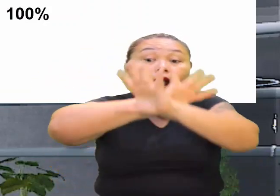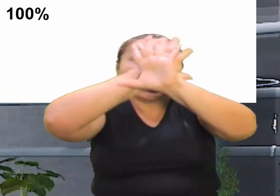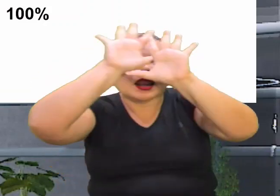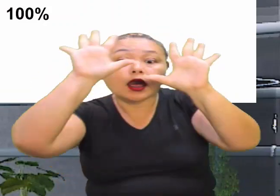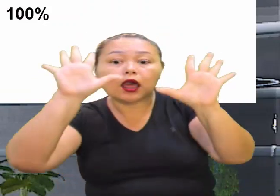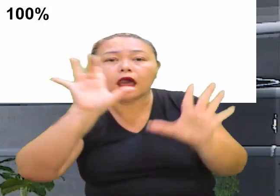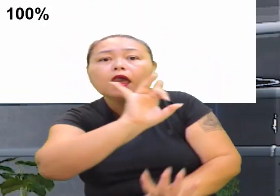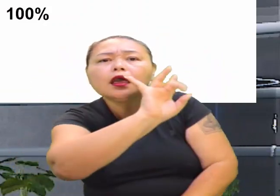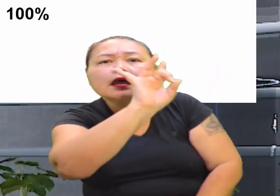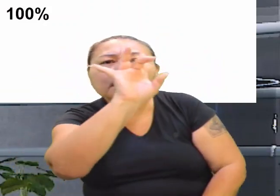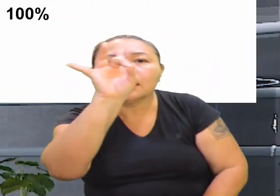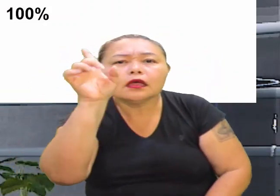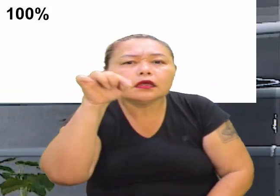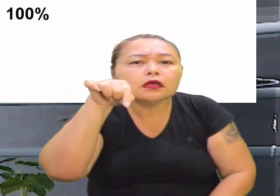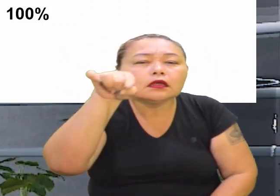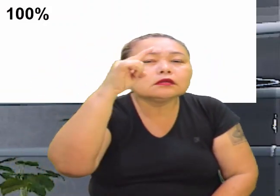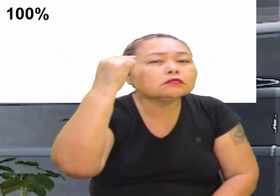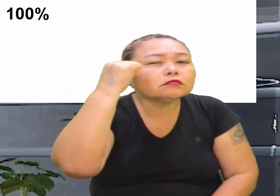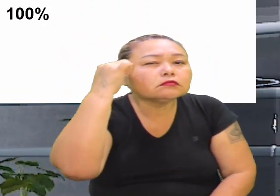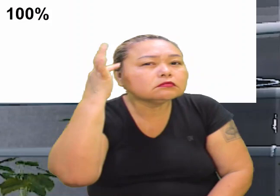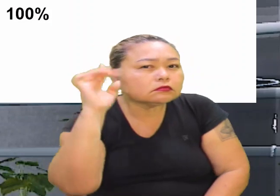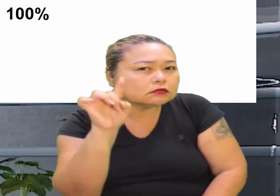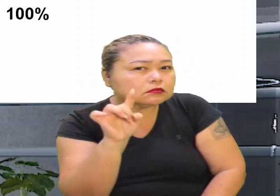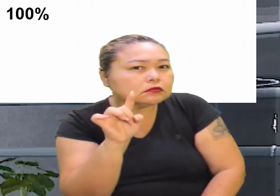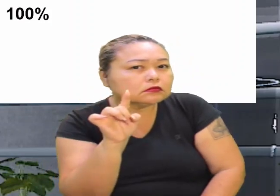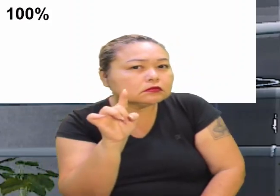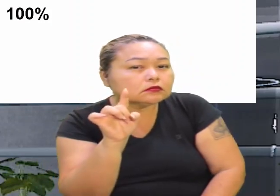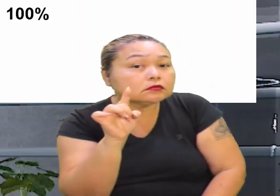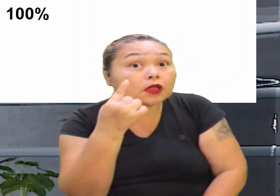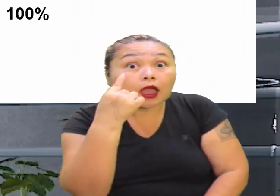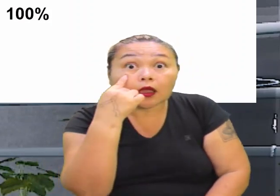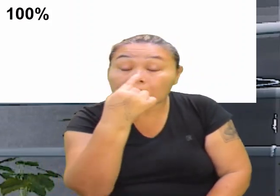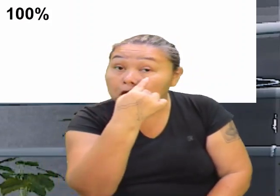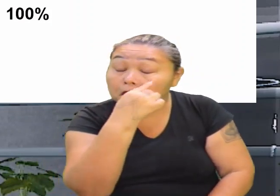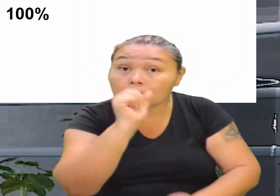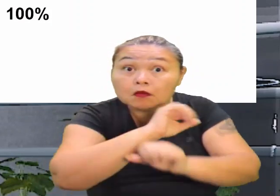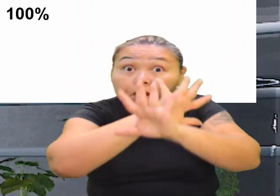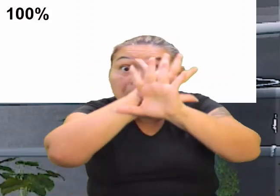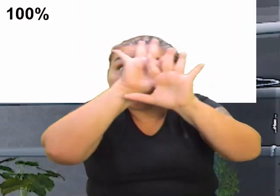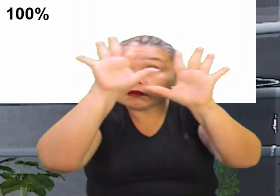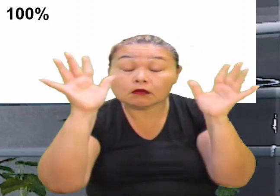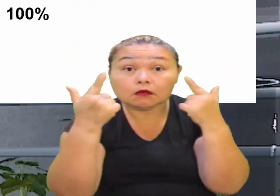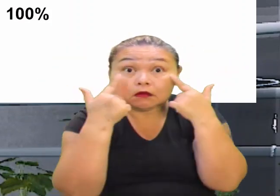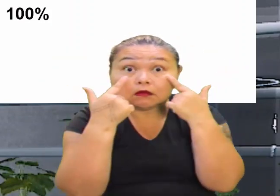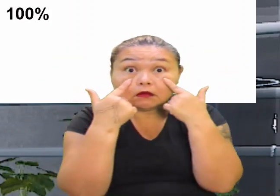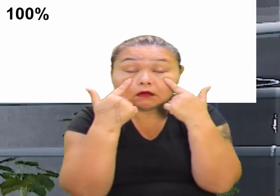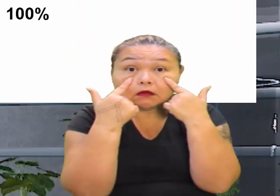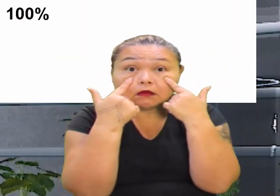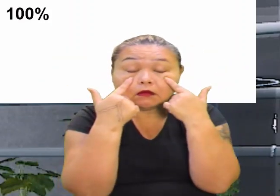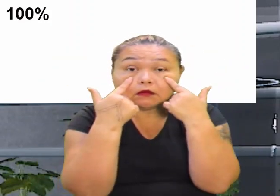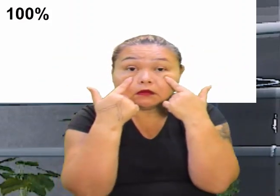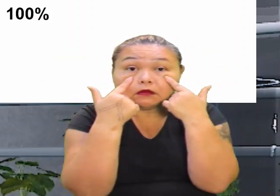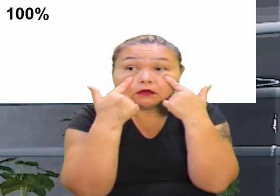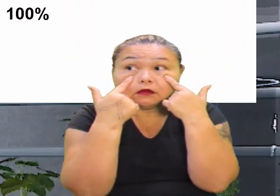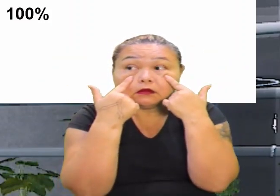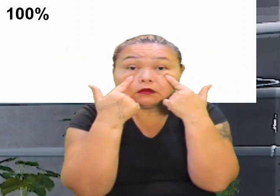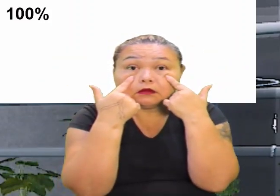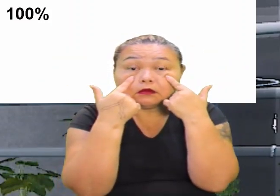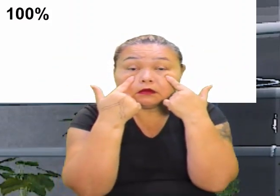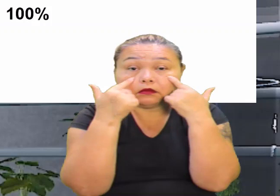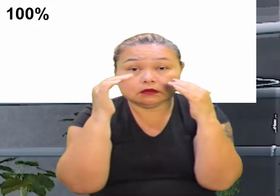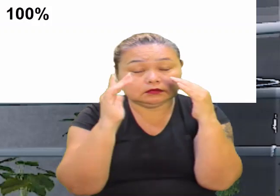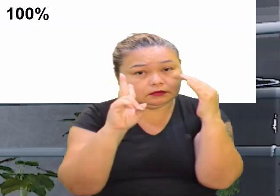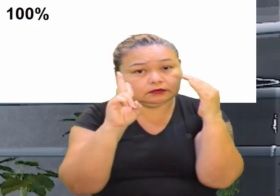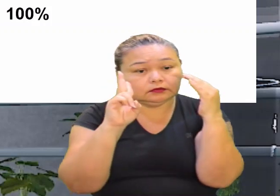cada um de vocês, imaginem aí, olho claro que você quiser, mas vamos